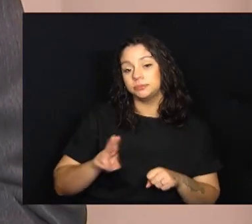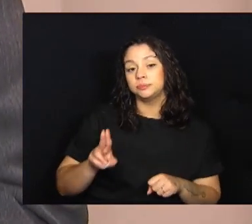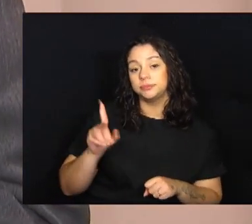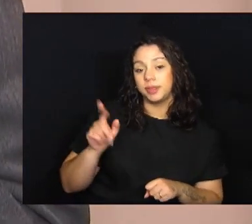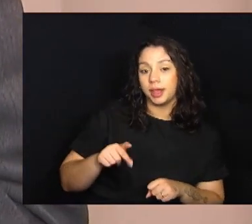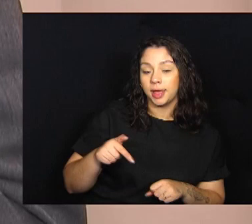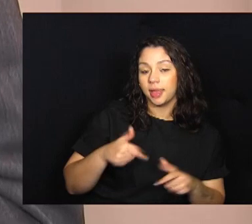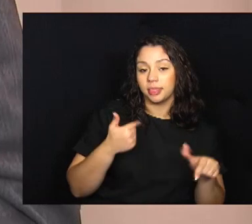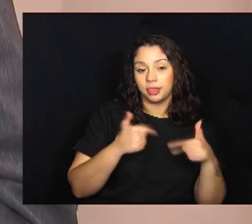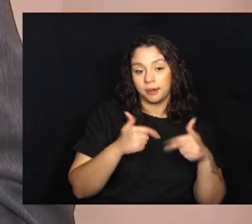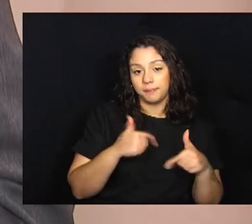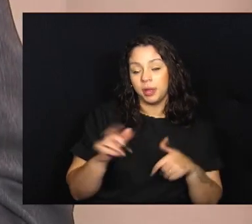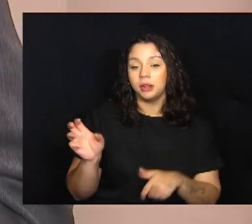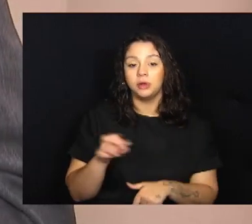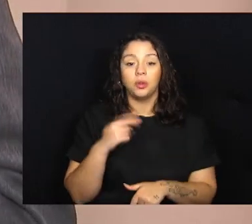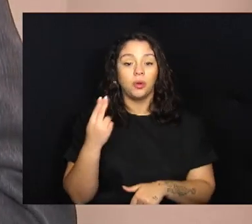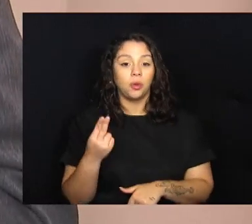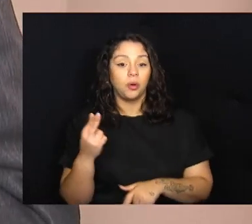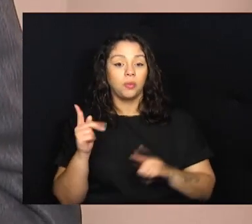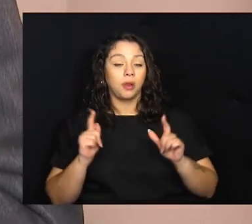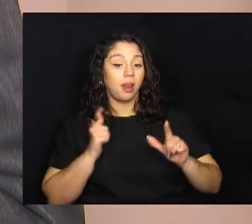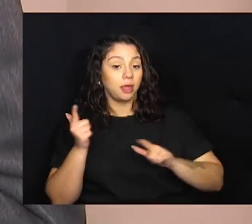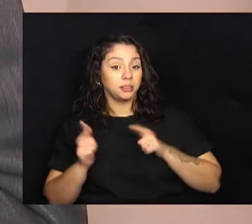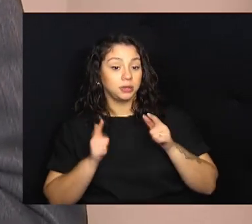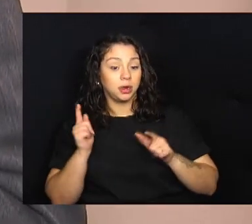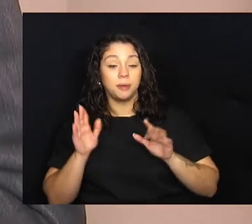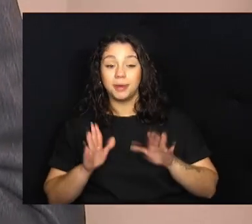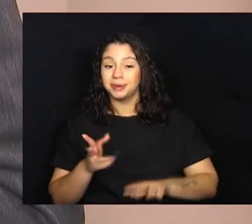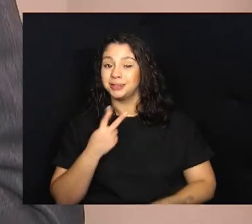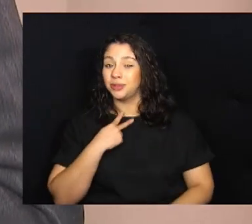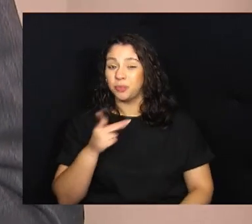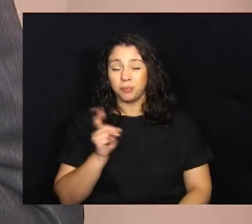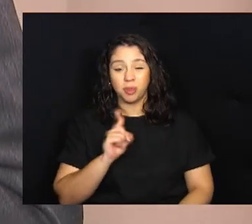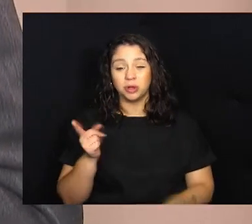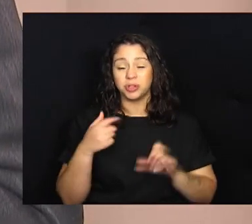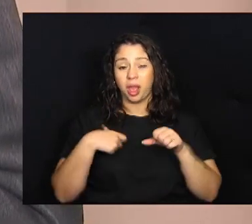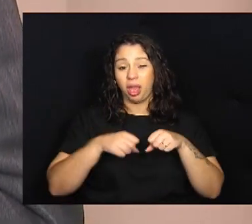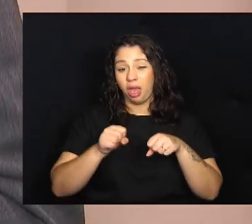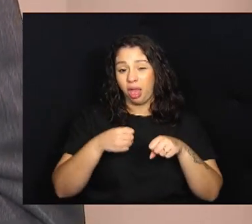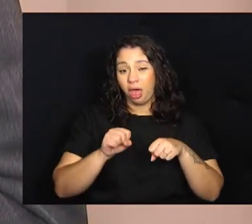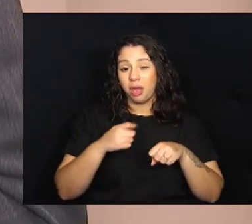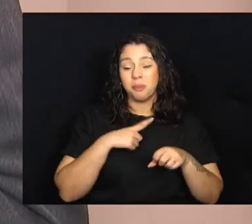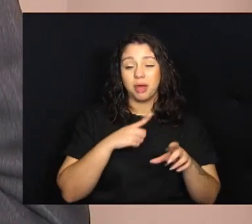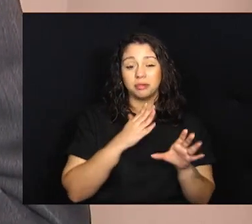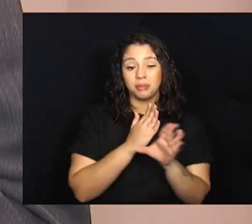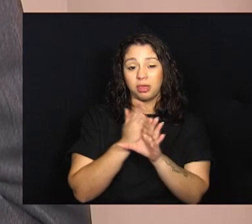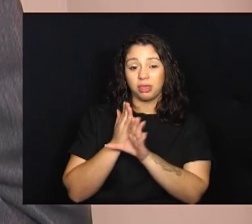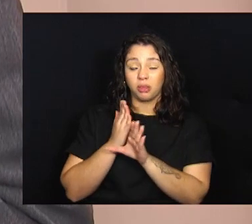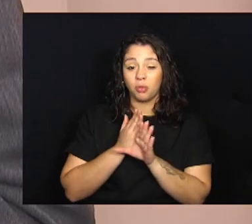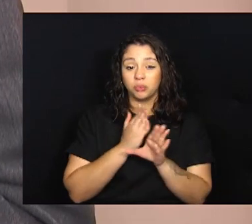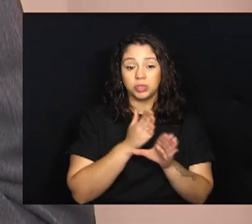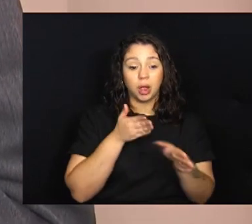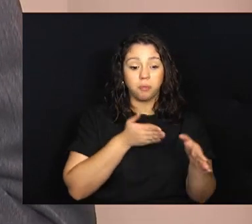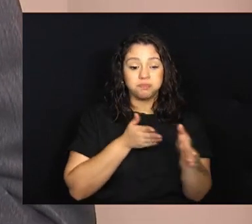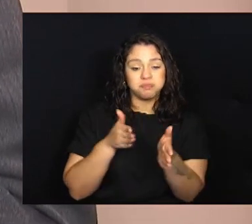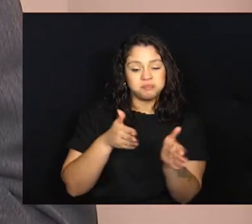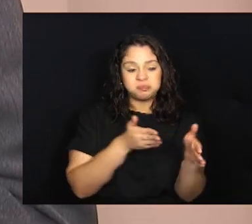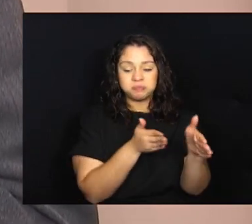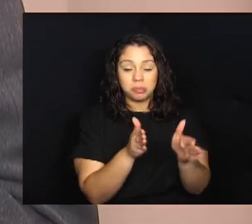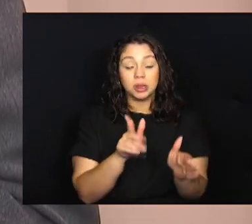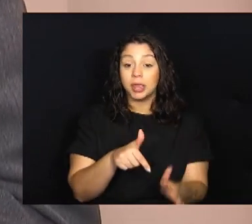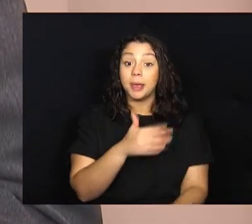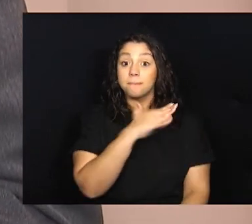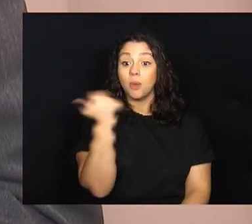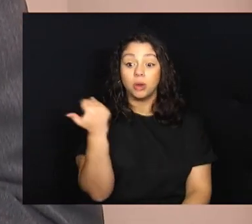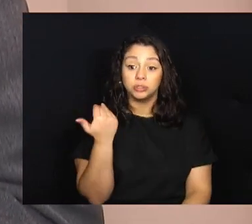para trabalho, seja para lazer, mas não pode usar a motocicleta para um encontro, na minha opinião, suicida. Esse encontro